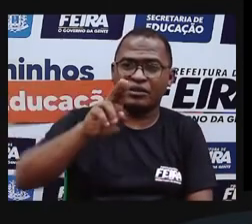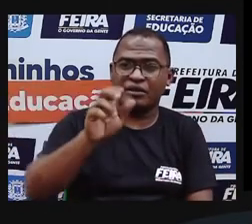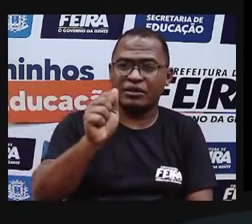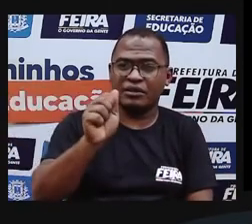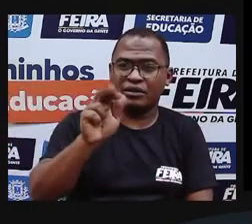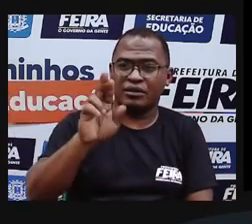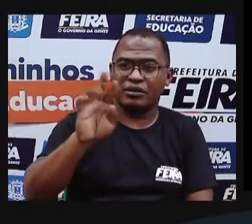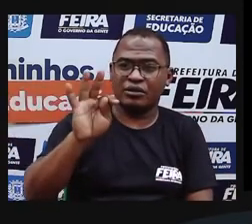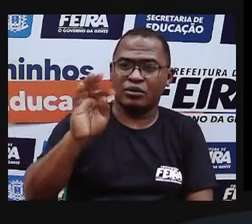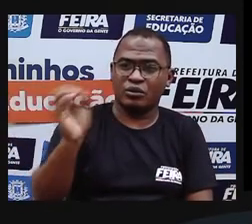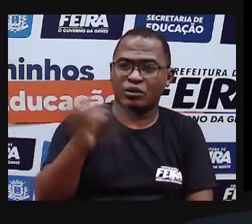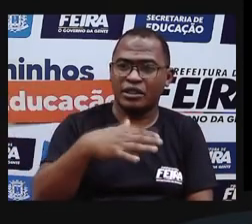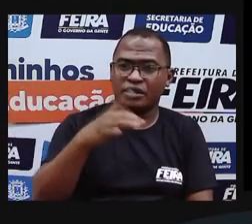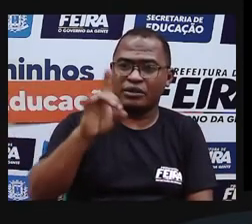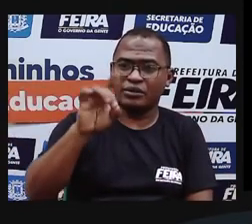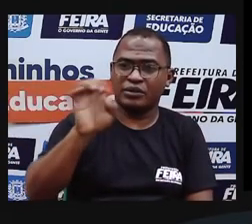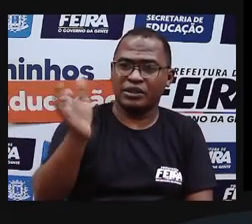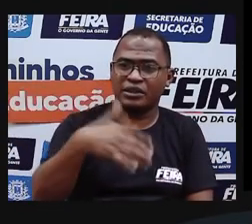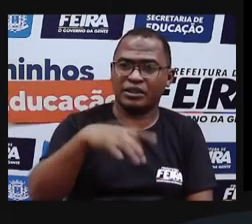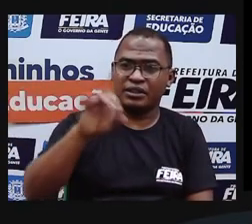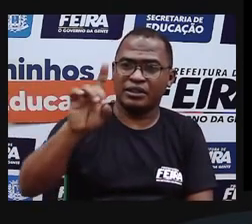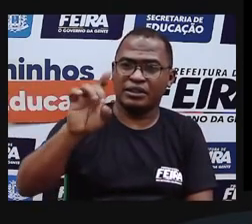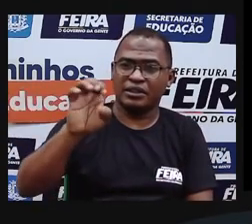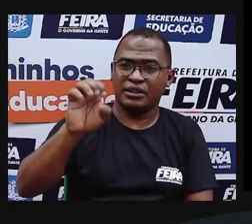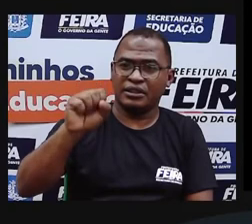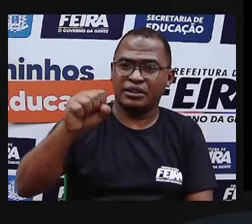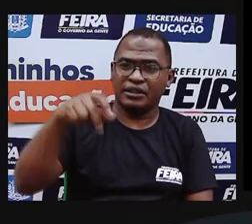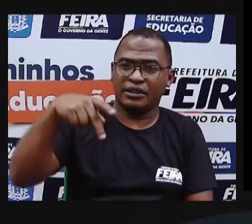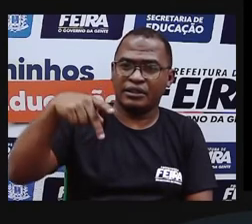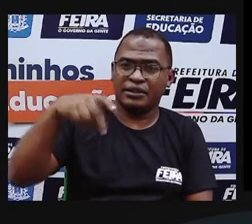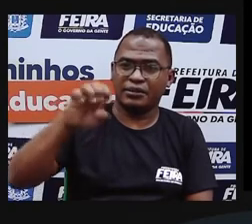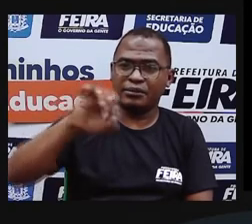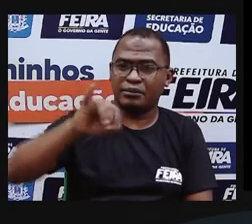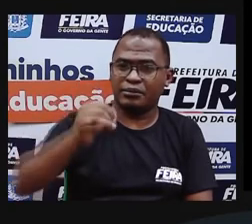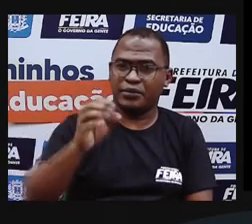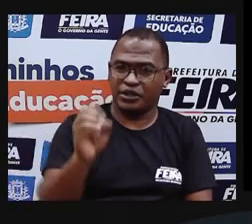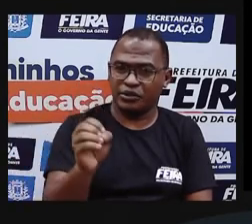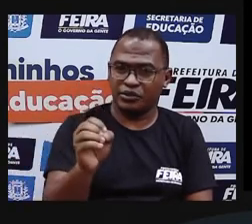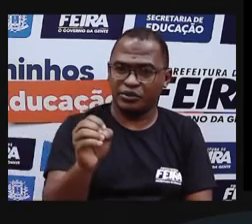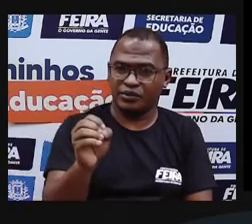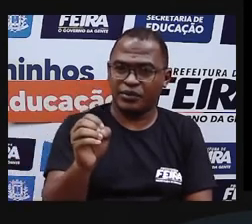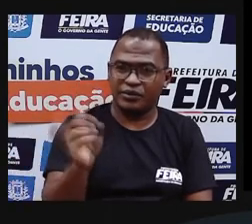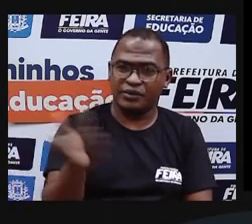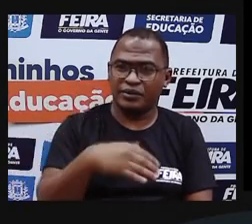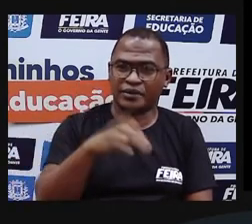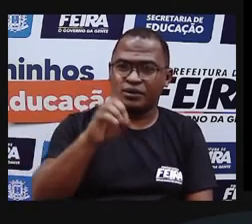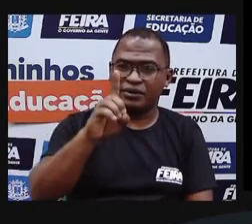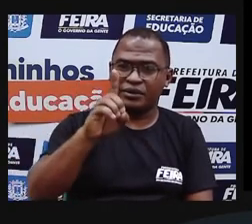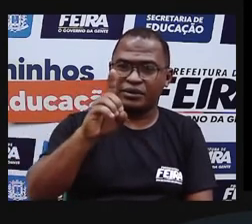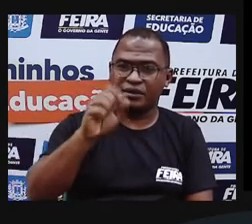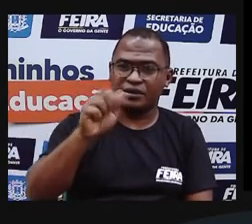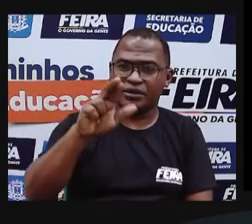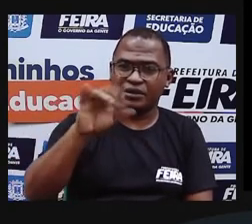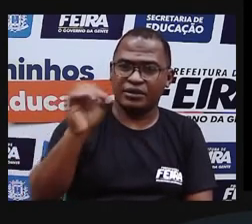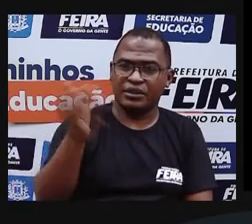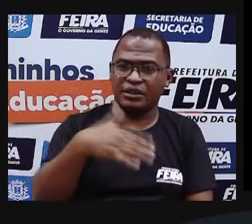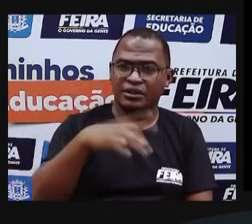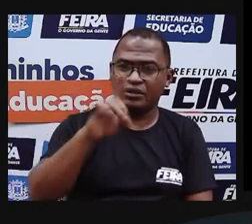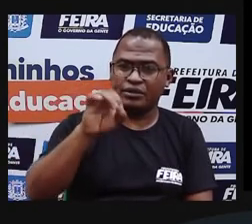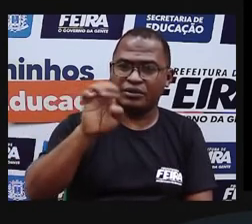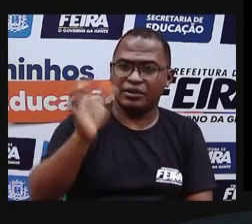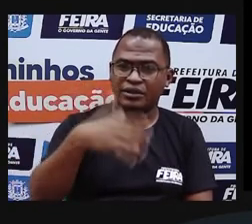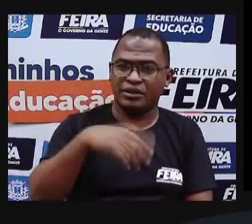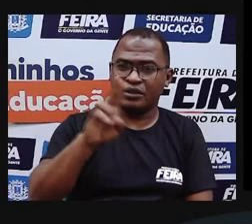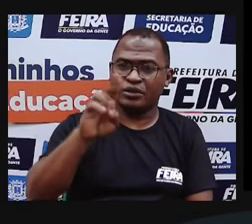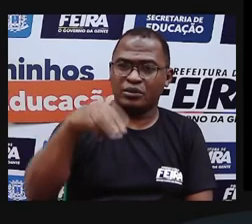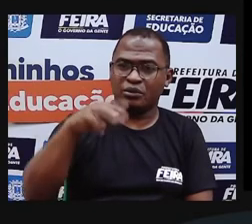uma filha de analfabeto, de uma negra. Seu diário foi publicado. No dia 19 de maio de